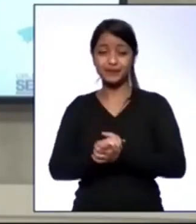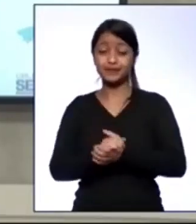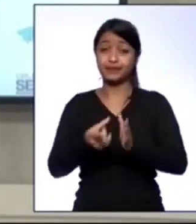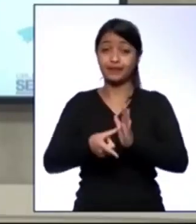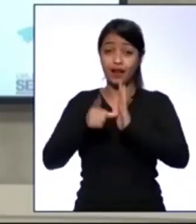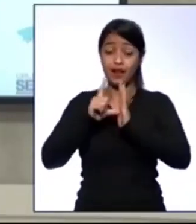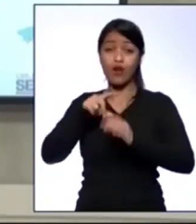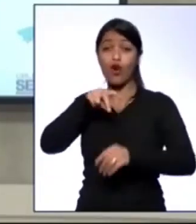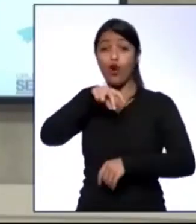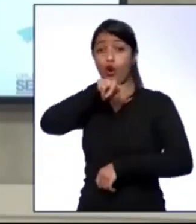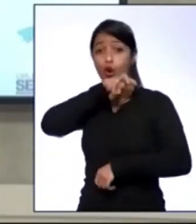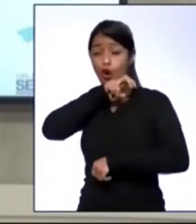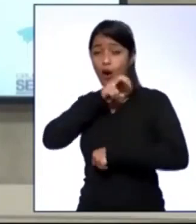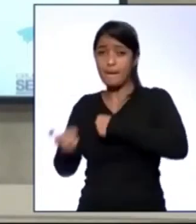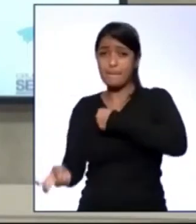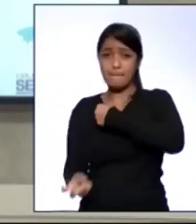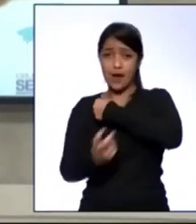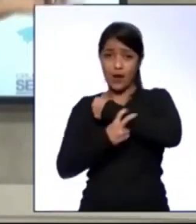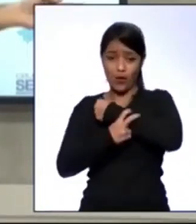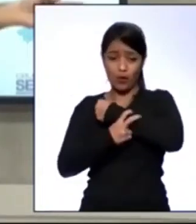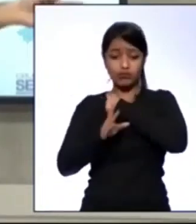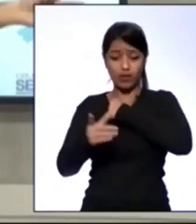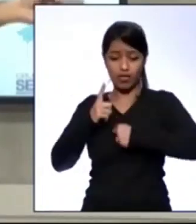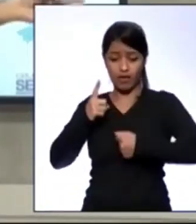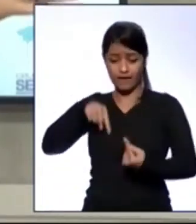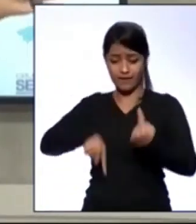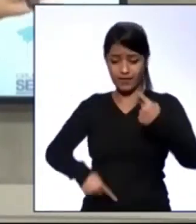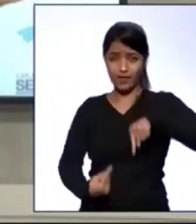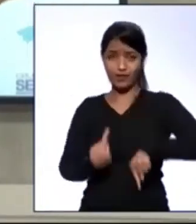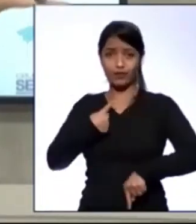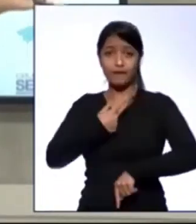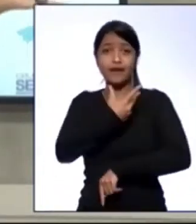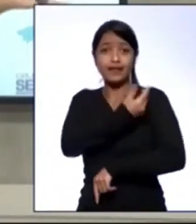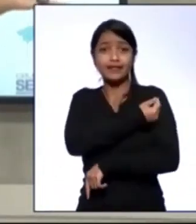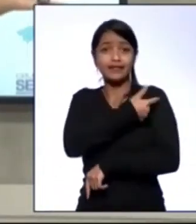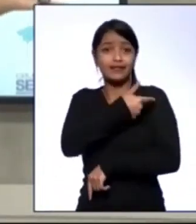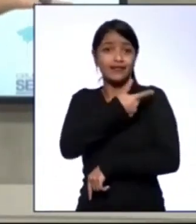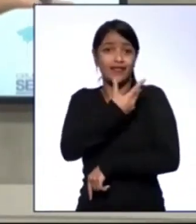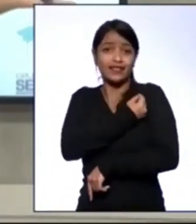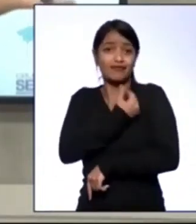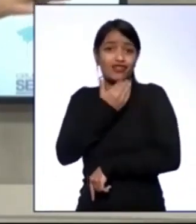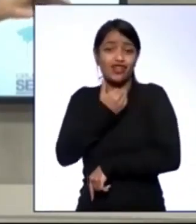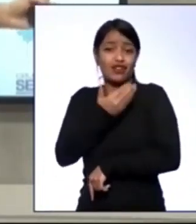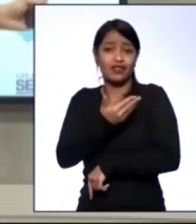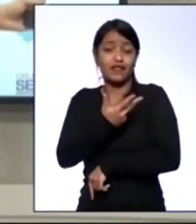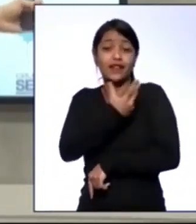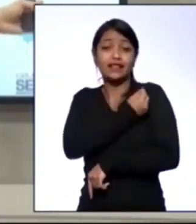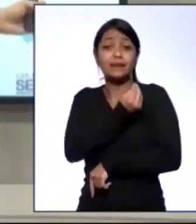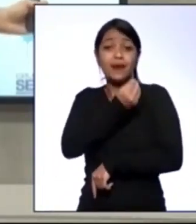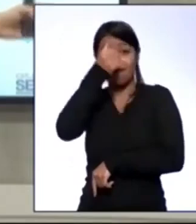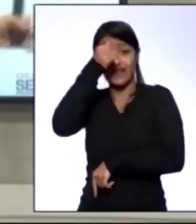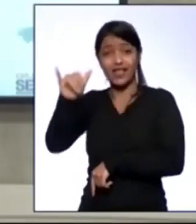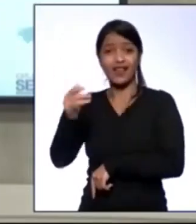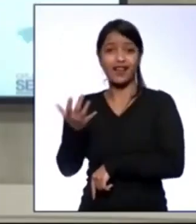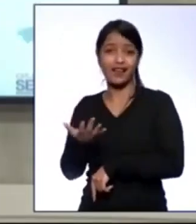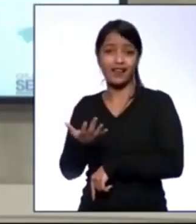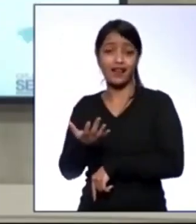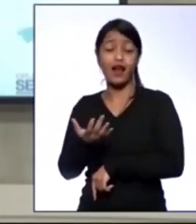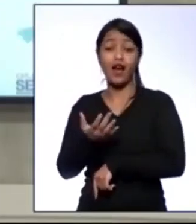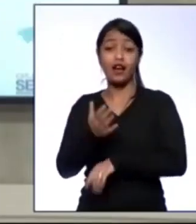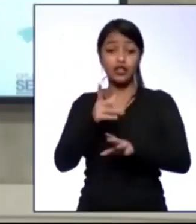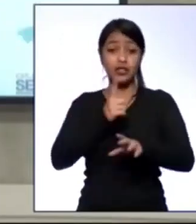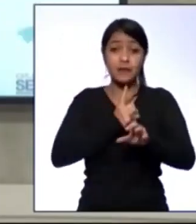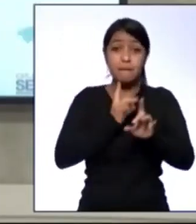veneno já está em mim, adianta a vacina? Não, a vacina é prevenção. que adianta? É um anticorpo pronto. Então eu